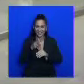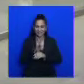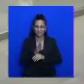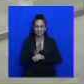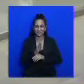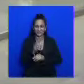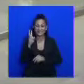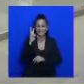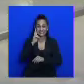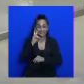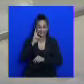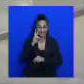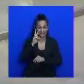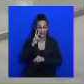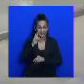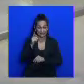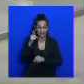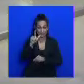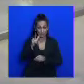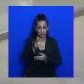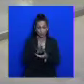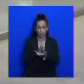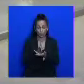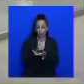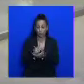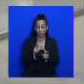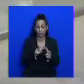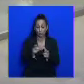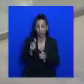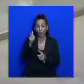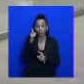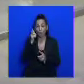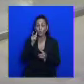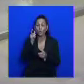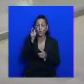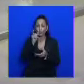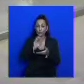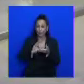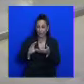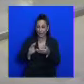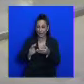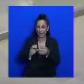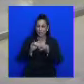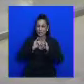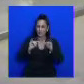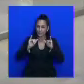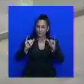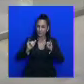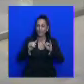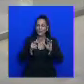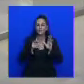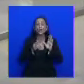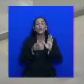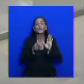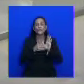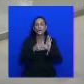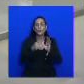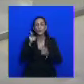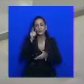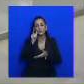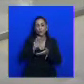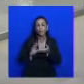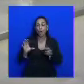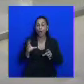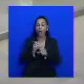realizado, validado. Lembre-se, após a apuração, todos os resultados serão publicados. Você poderá saber de onde são as apostas vencedoras ou se o prêmio